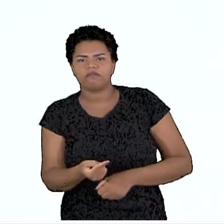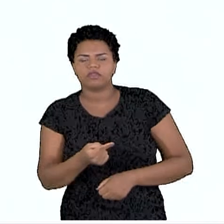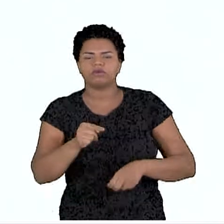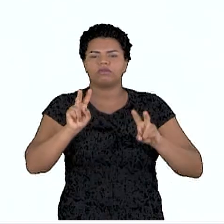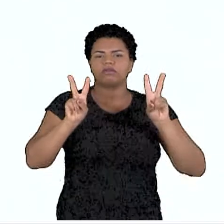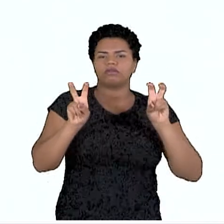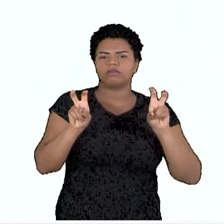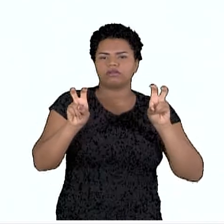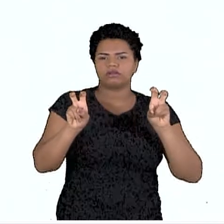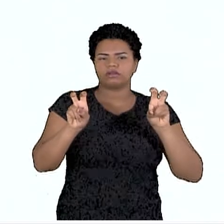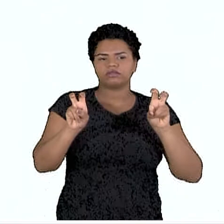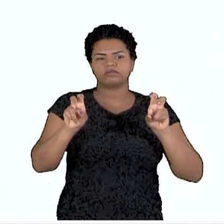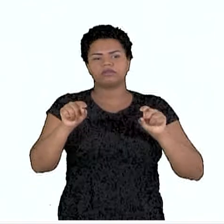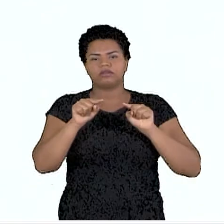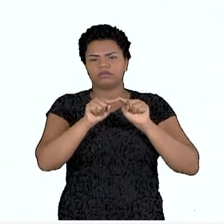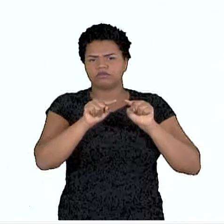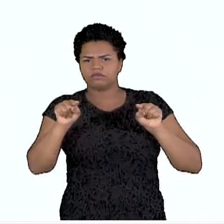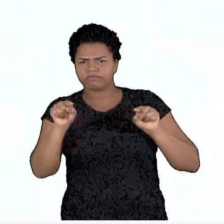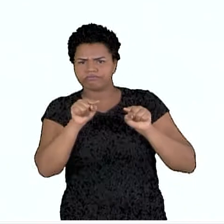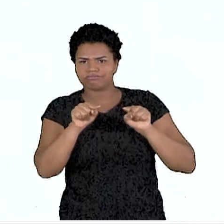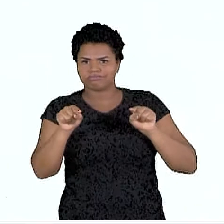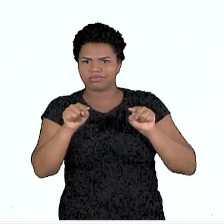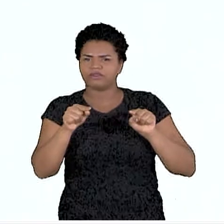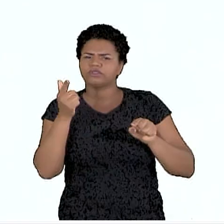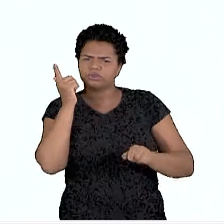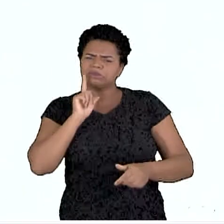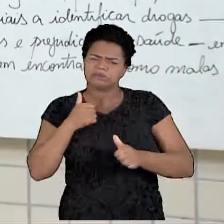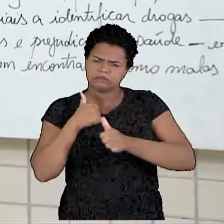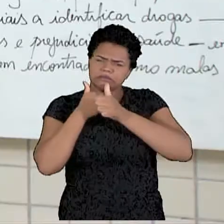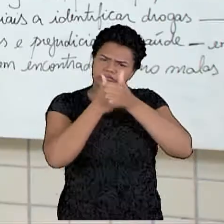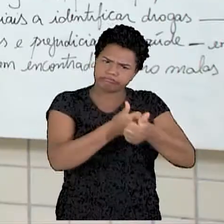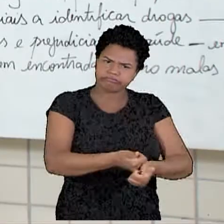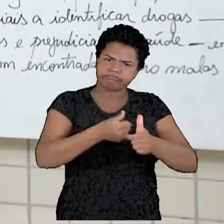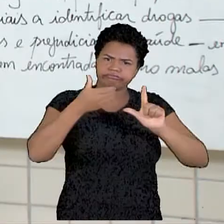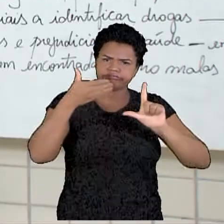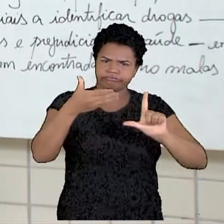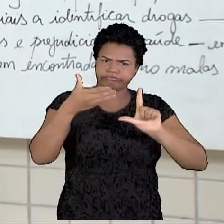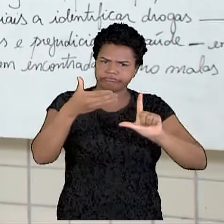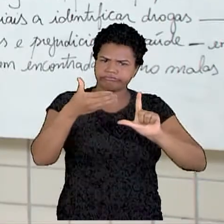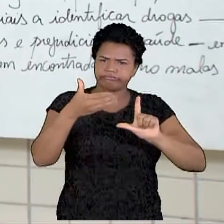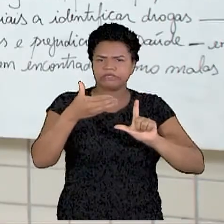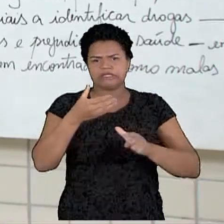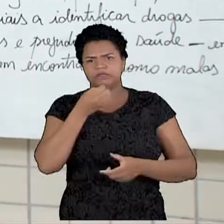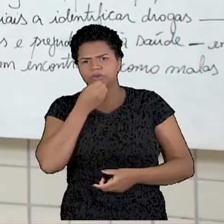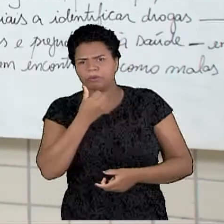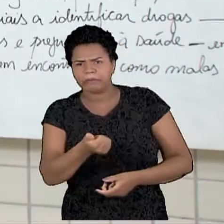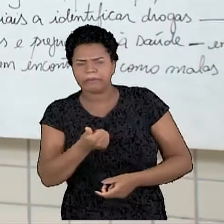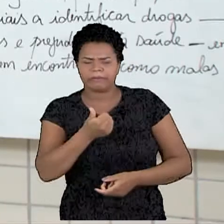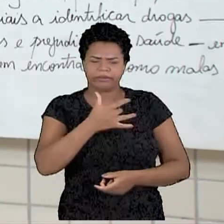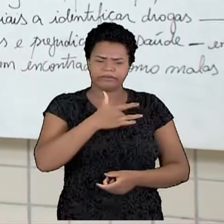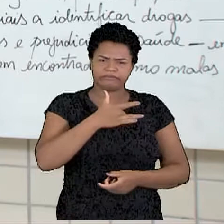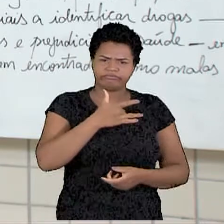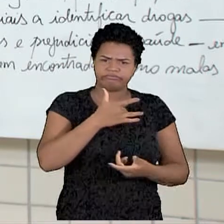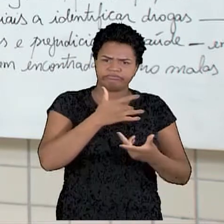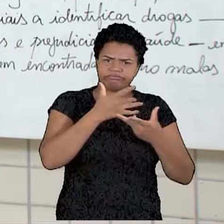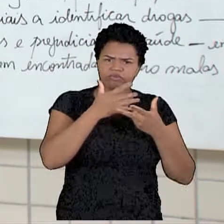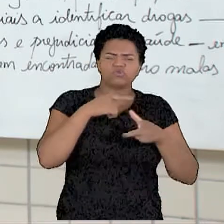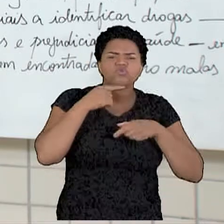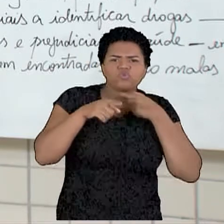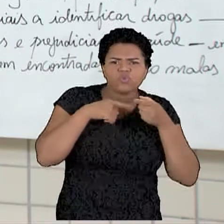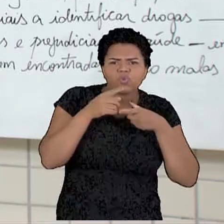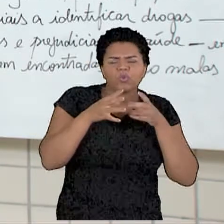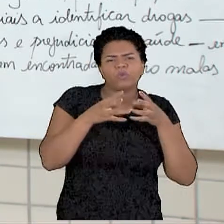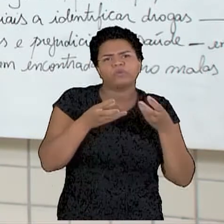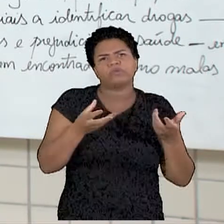travessão. E aí, estão conseguindo acompanhar as teleaulas? Como é que vocês estão? Alguma dúvida? Lembrando que os